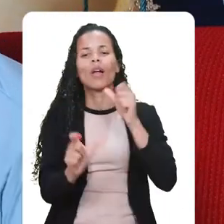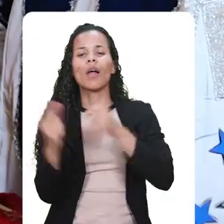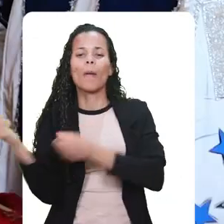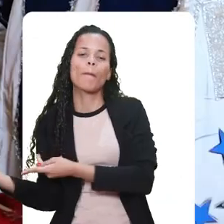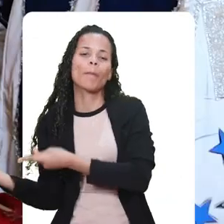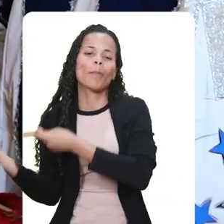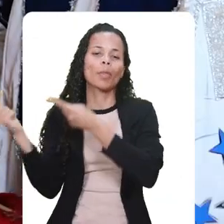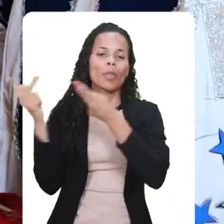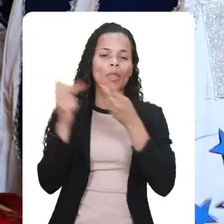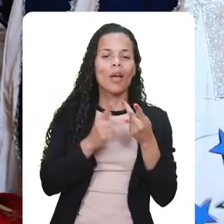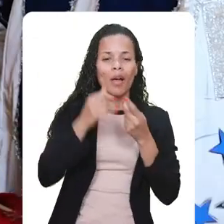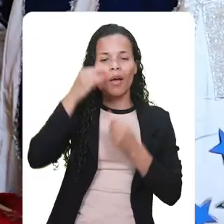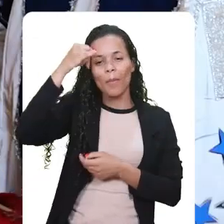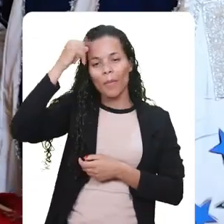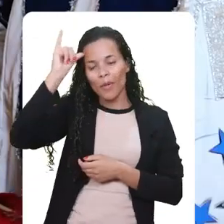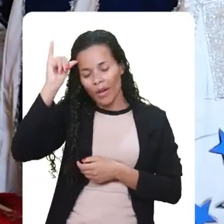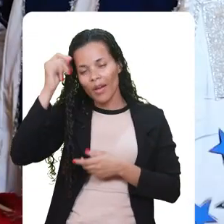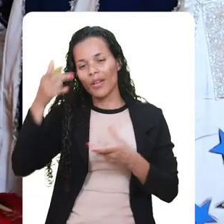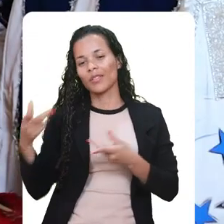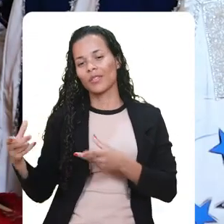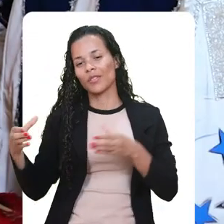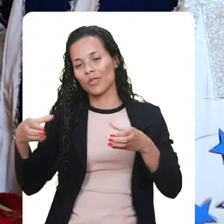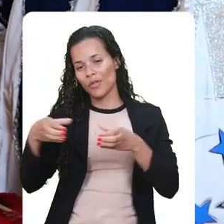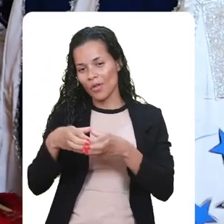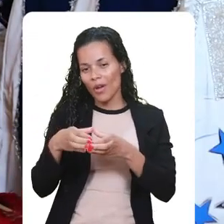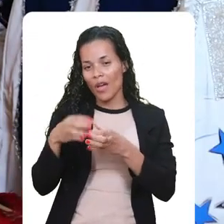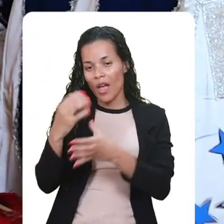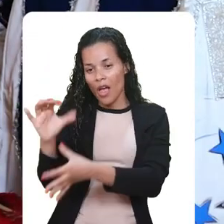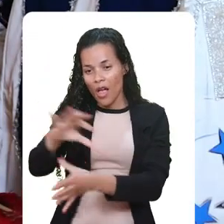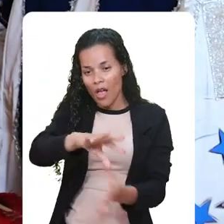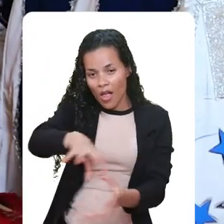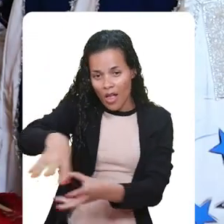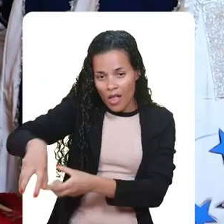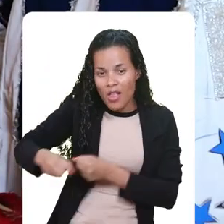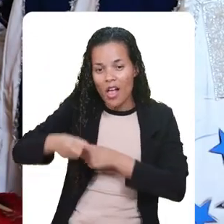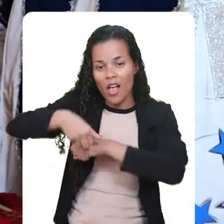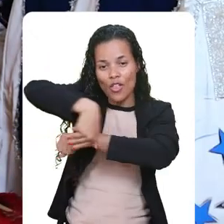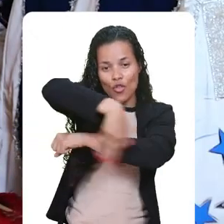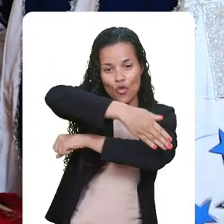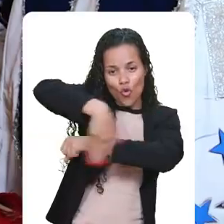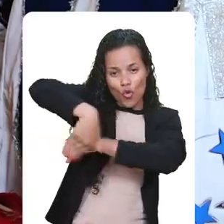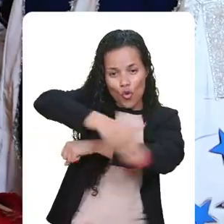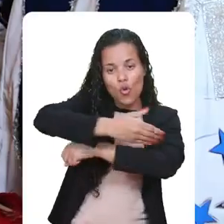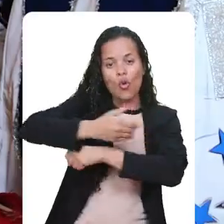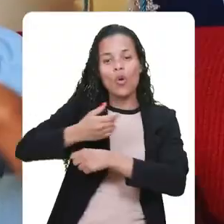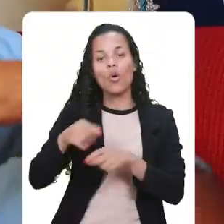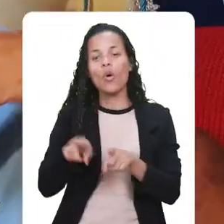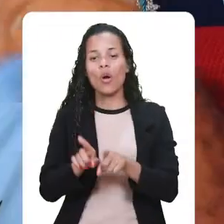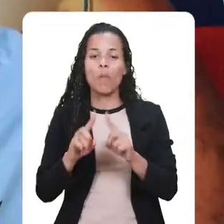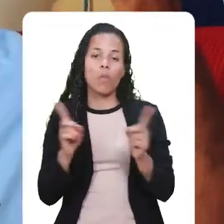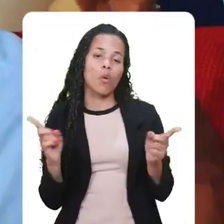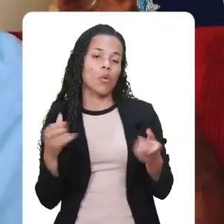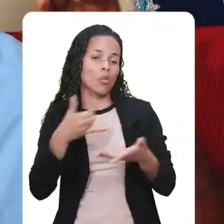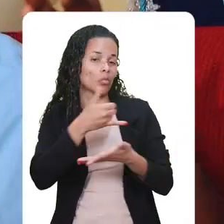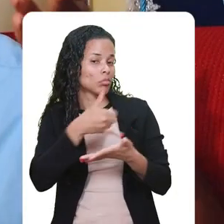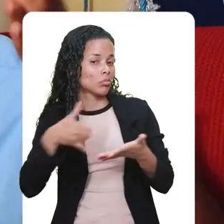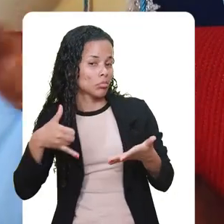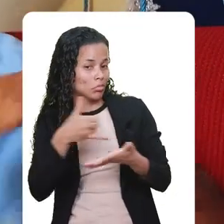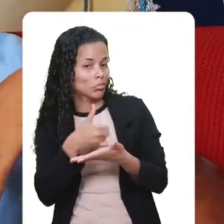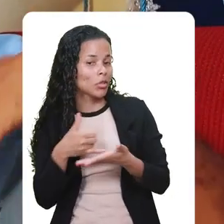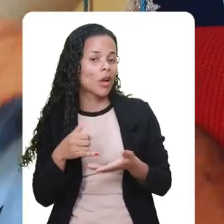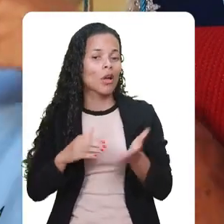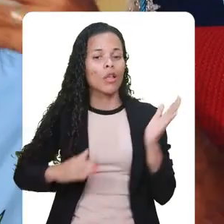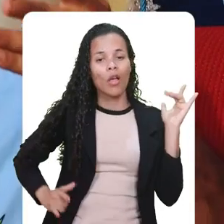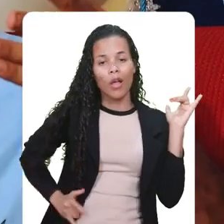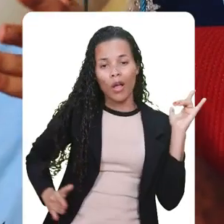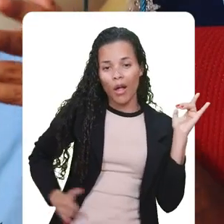pessoas, trazer pessoas para o boi, para o grupo, resgatar crianças do meio de rua, poderiam hoje estar